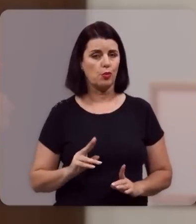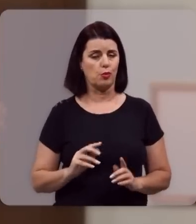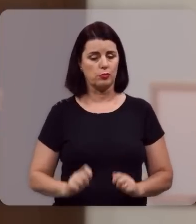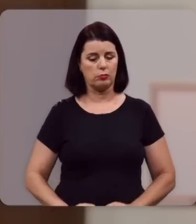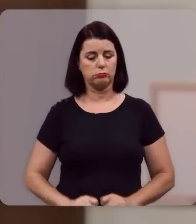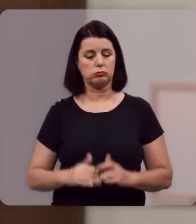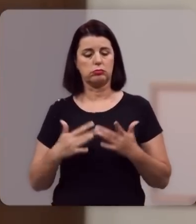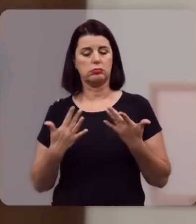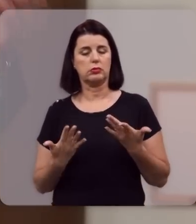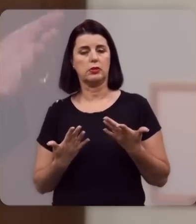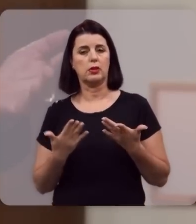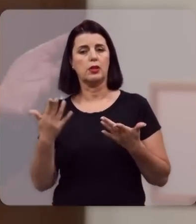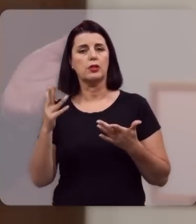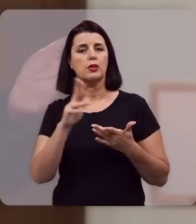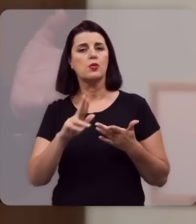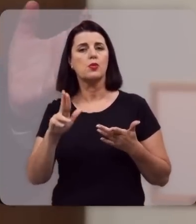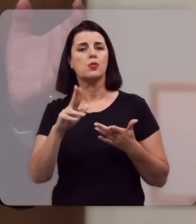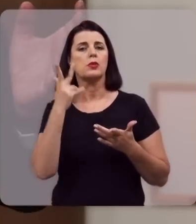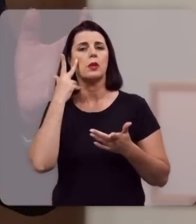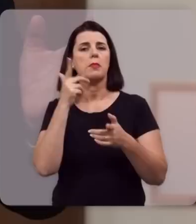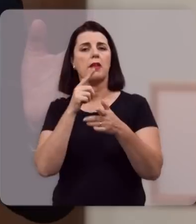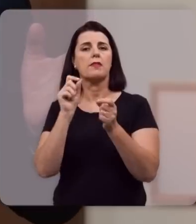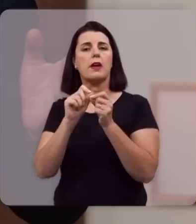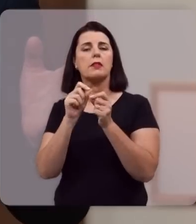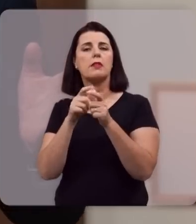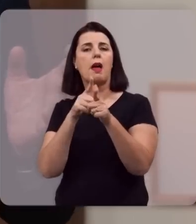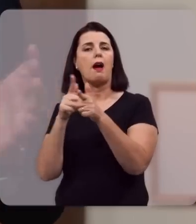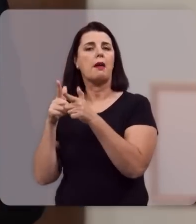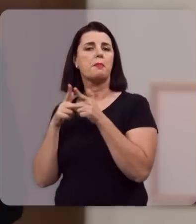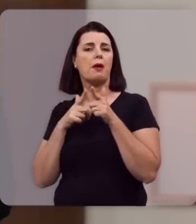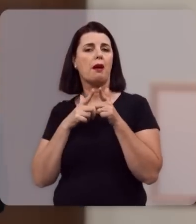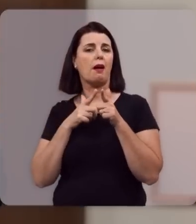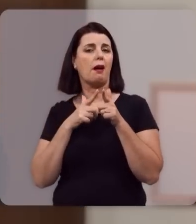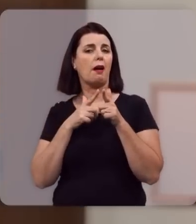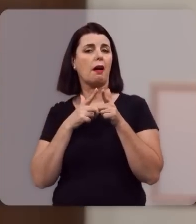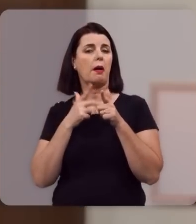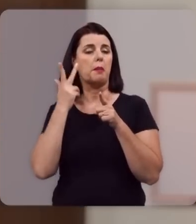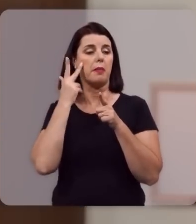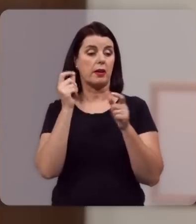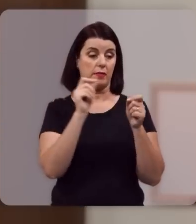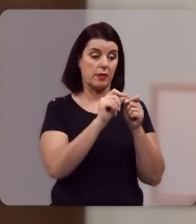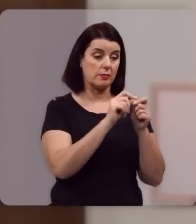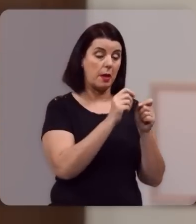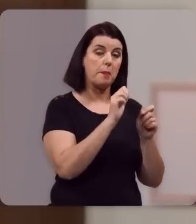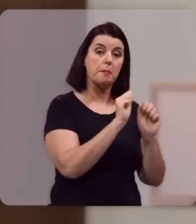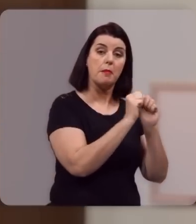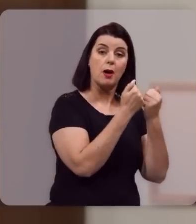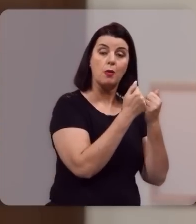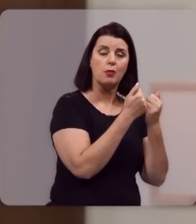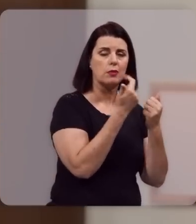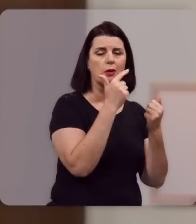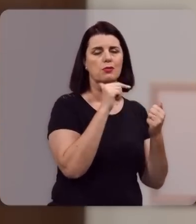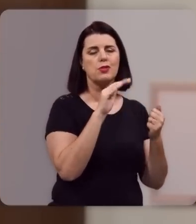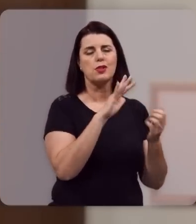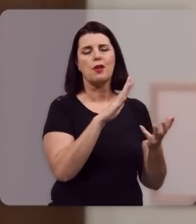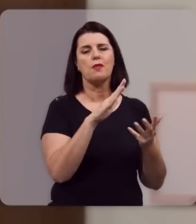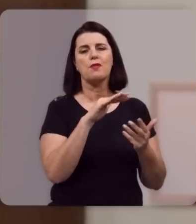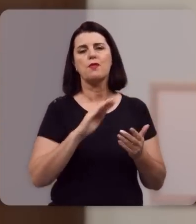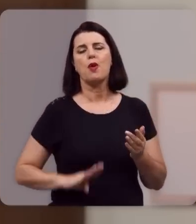se gasta com armas de destruição para distribuir pão, não haveria fome no mundo.